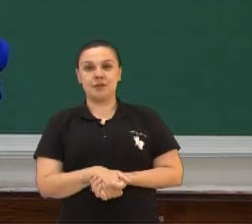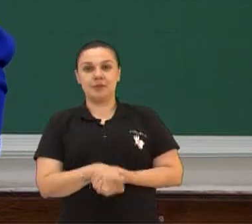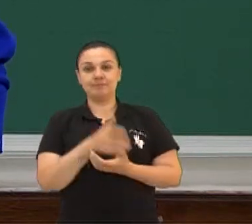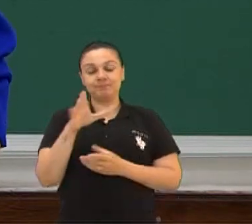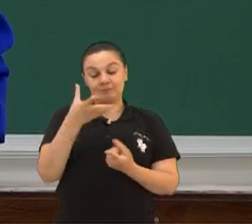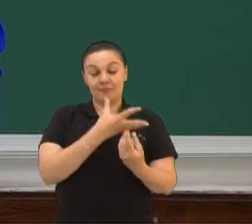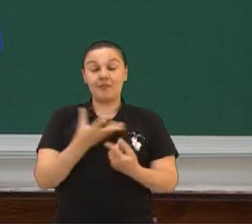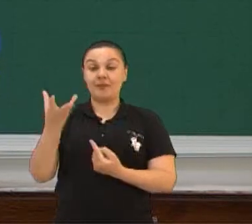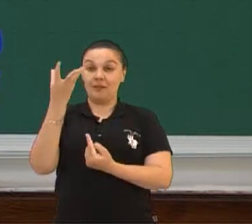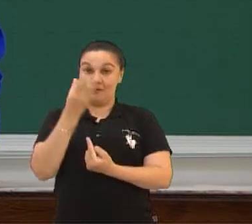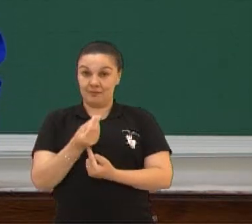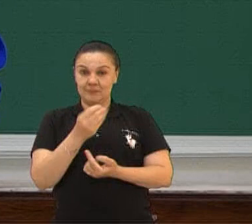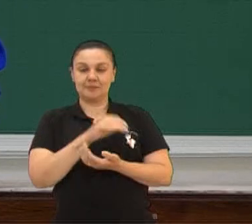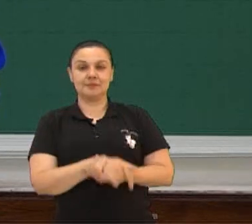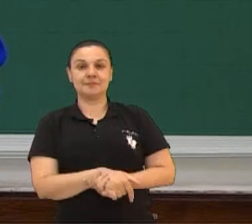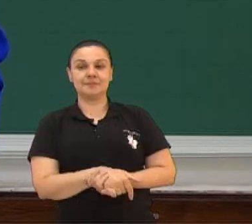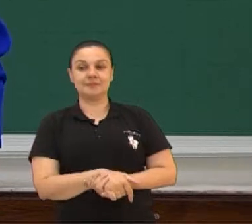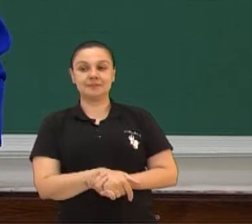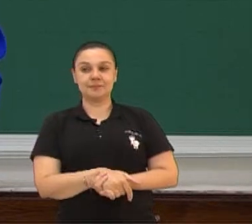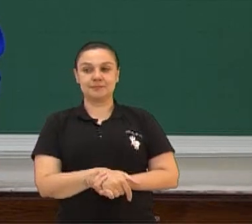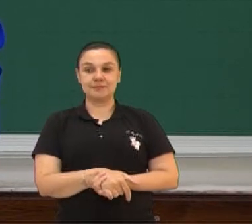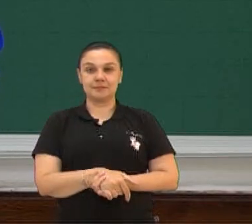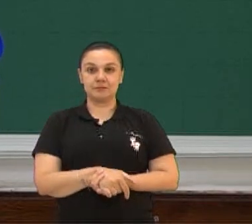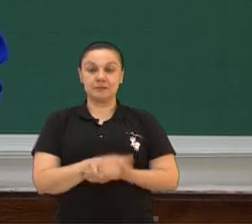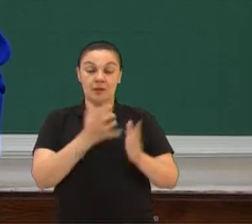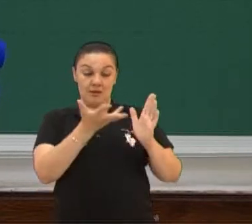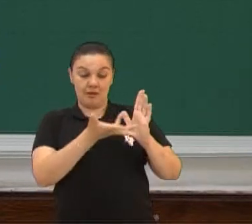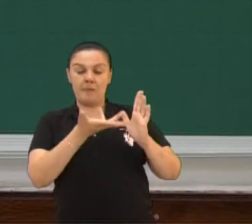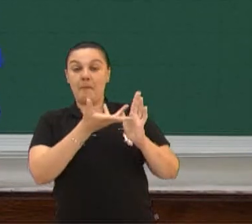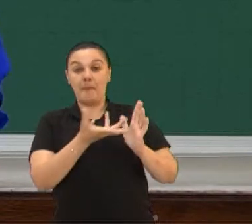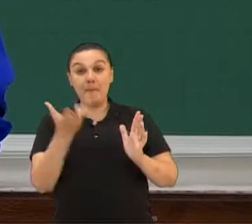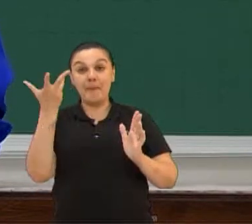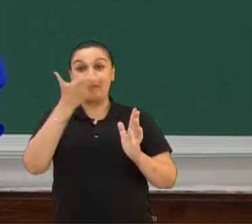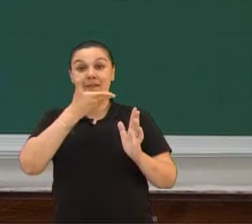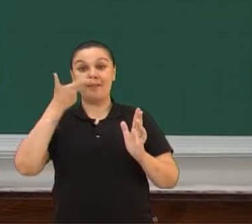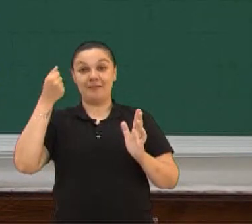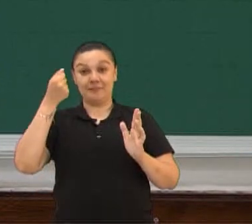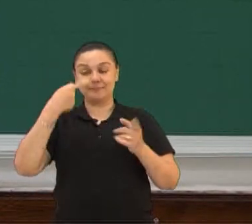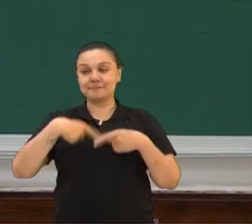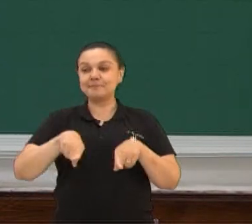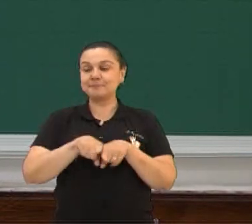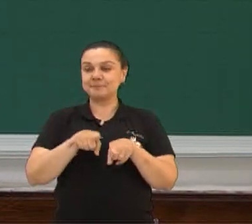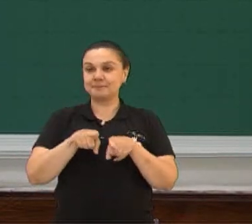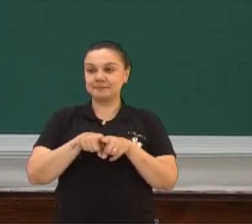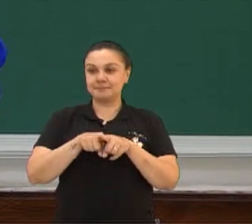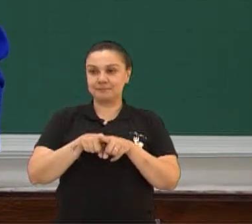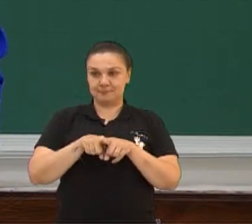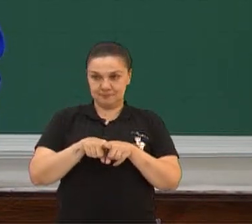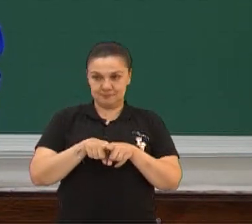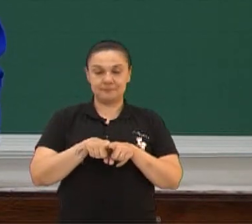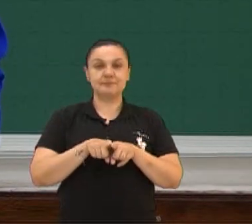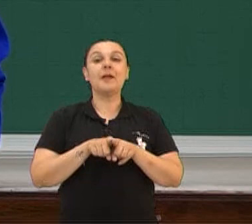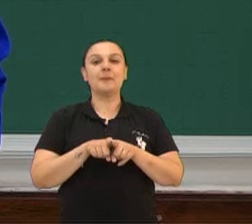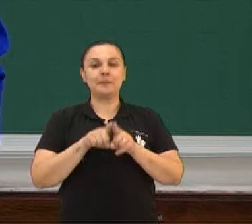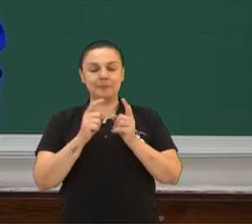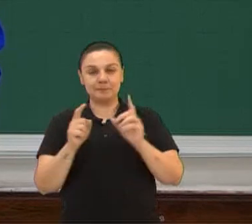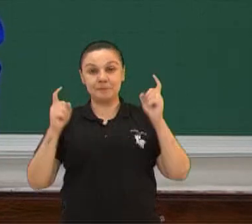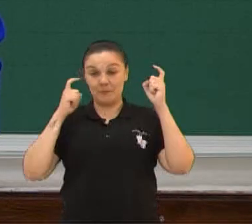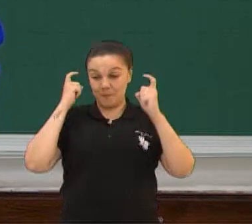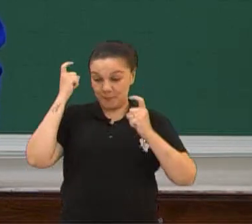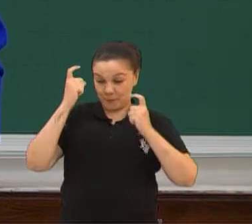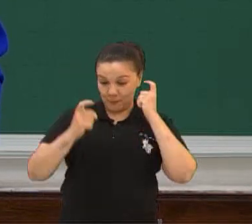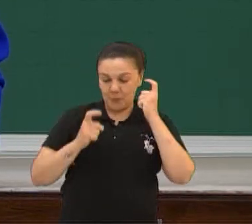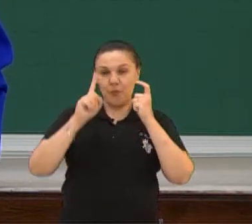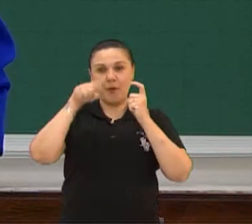sobre arte, sobre padrões de beleza. Então, uma das preocupações desse grupo foi